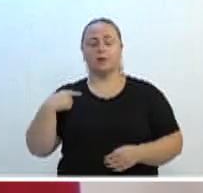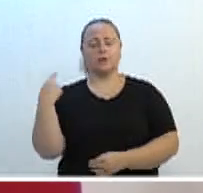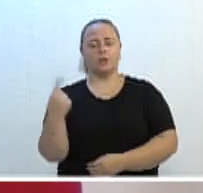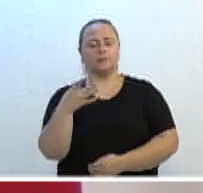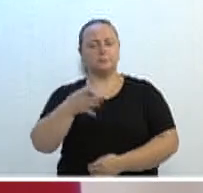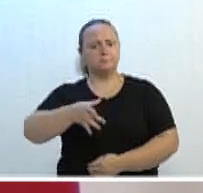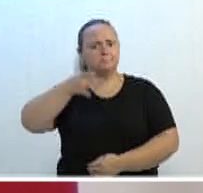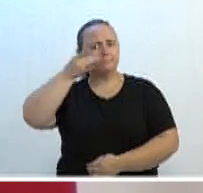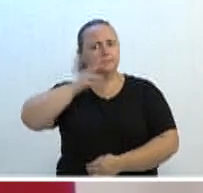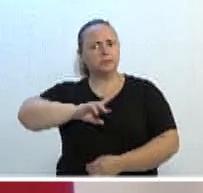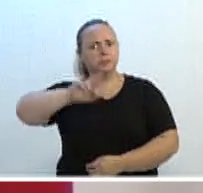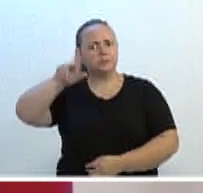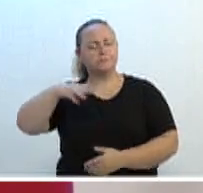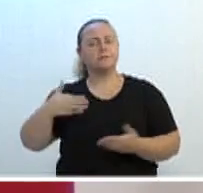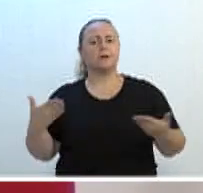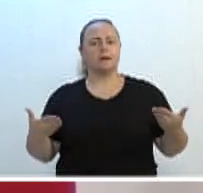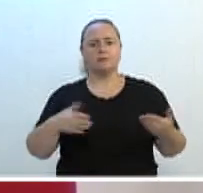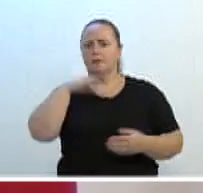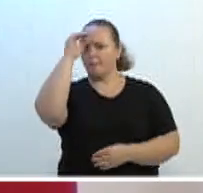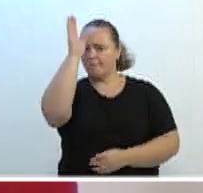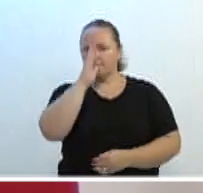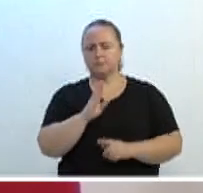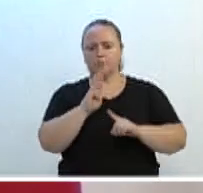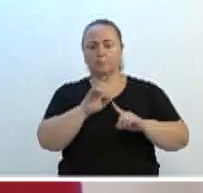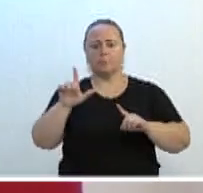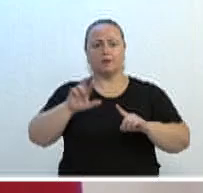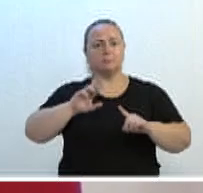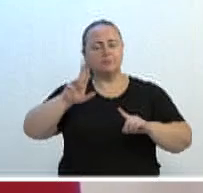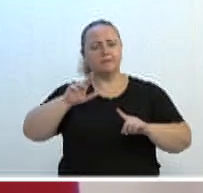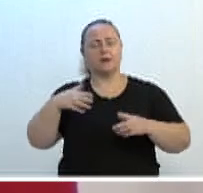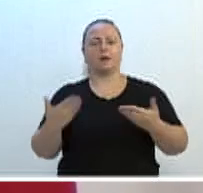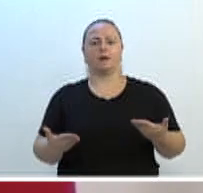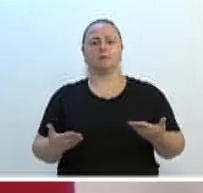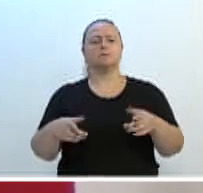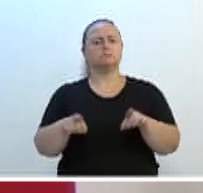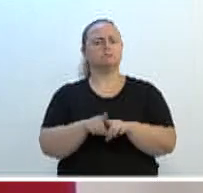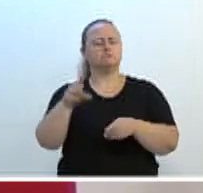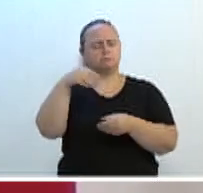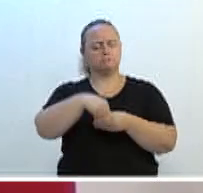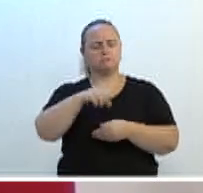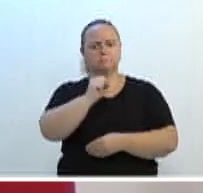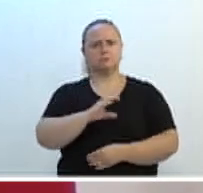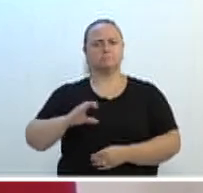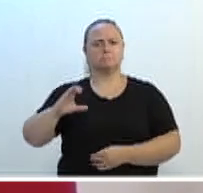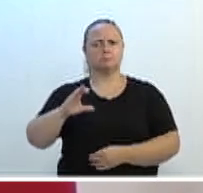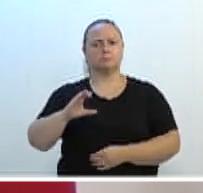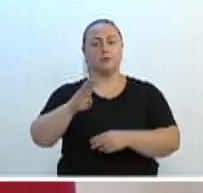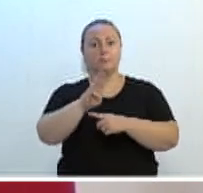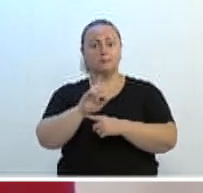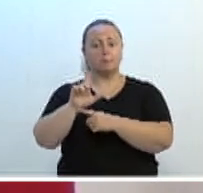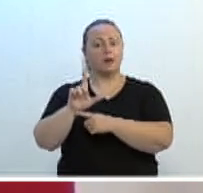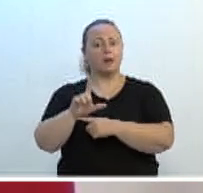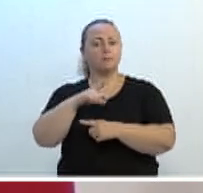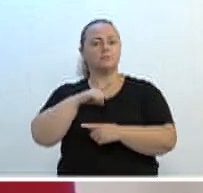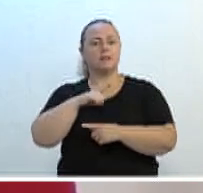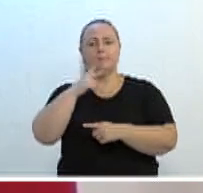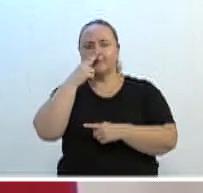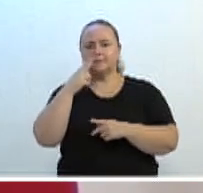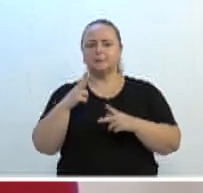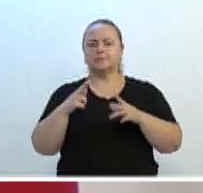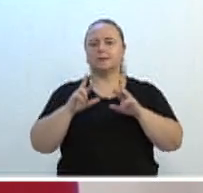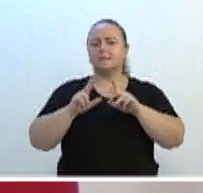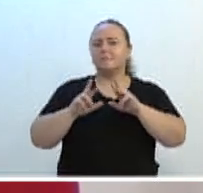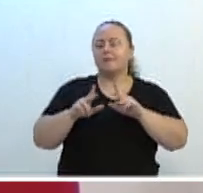muitas cidades do nosso Brasil, inclusive do estado de Santa Catarina, e precisa se levar em conta essa